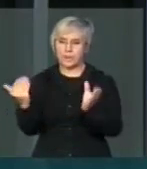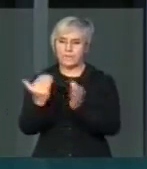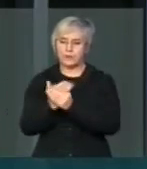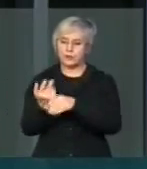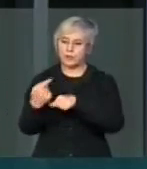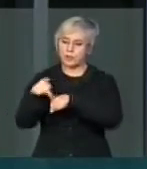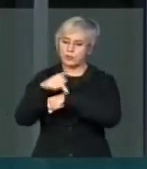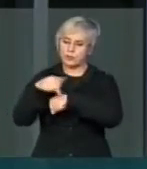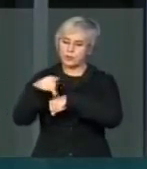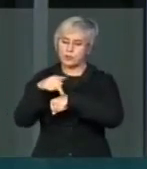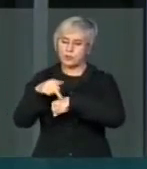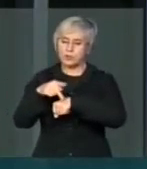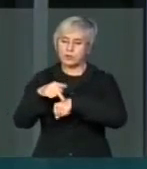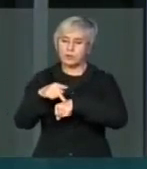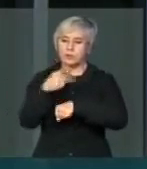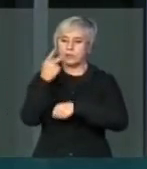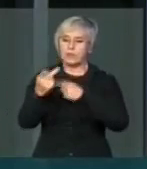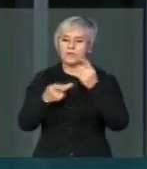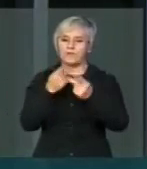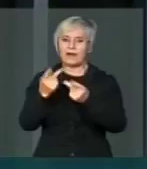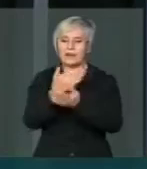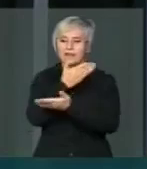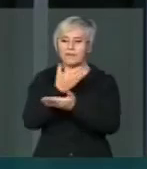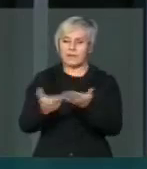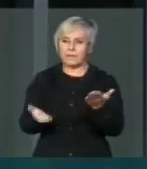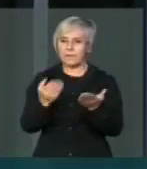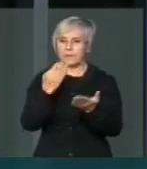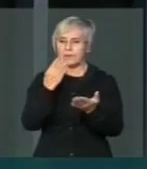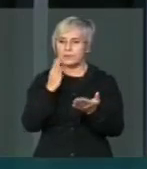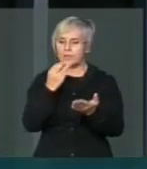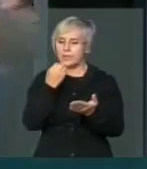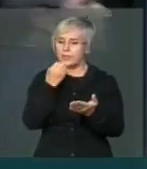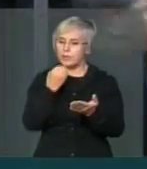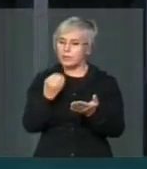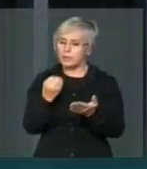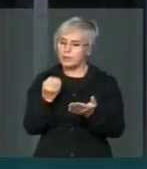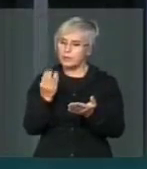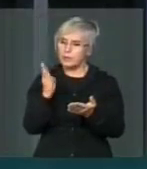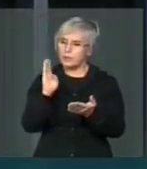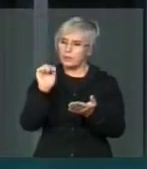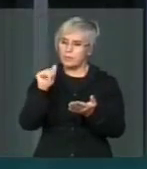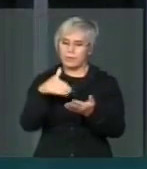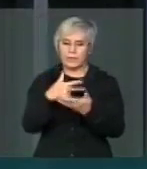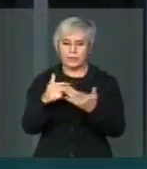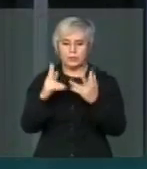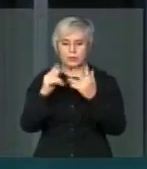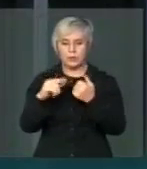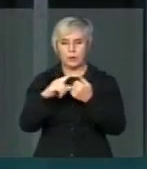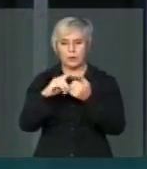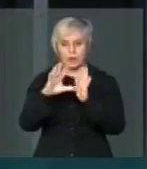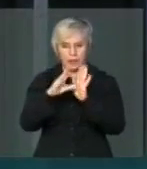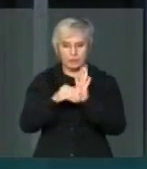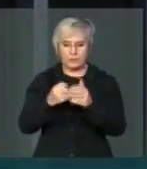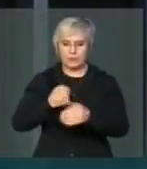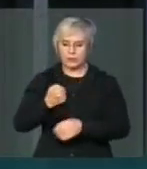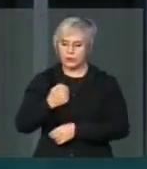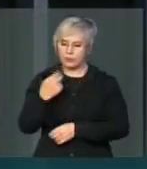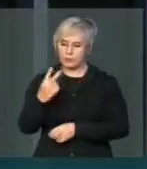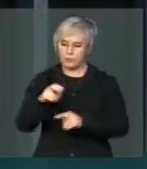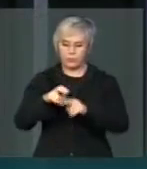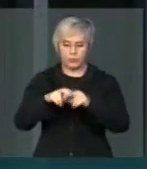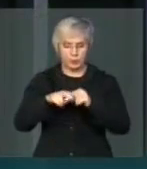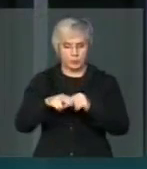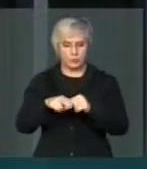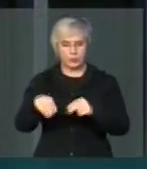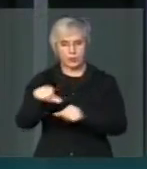que decretar o perdimento definitivo dos bens, conforme dispõe a emenda número 2. Assim sendo, não há dúvida